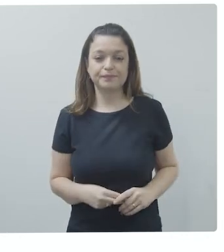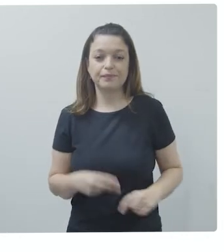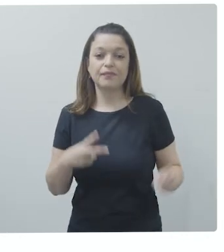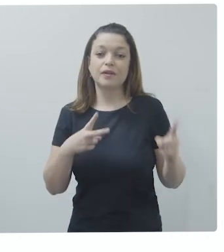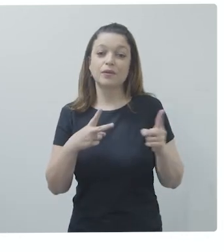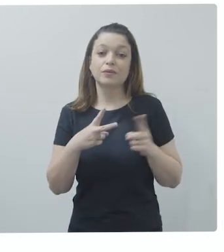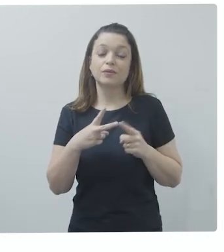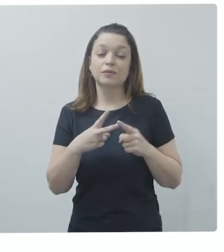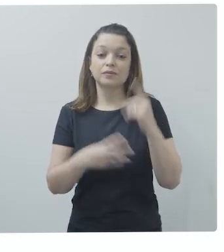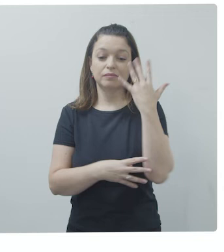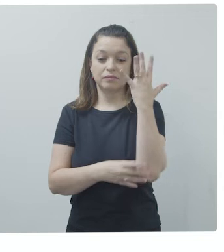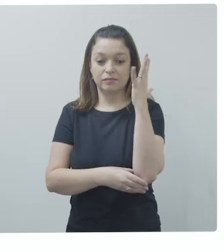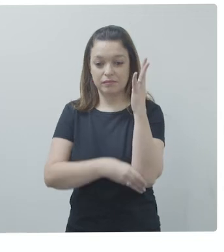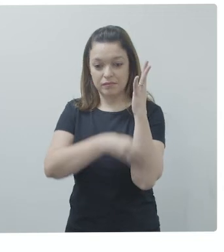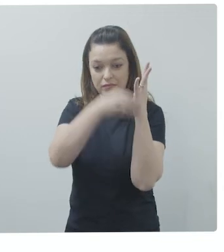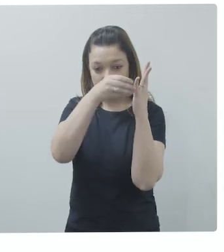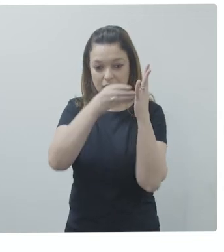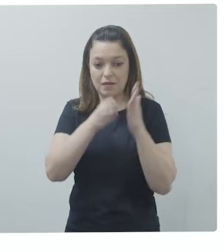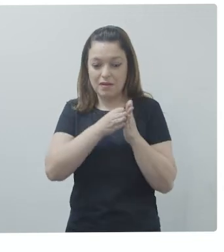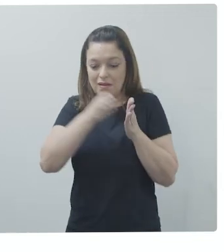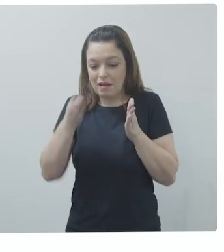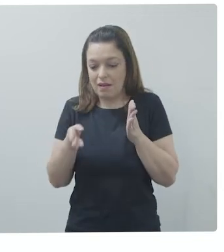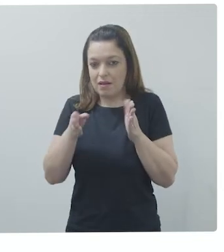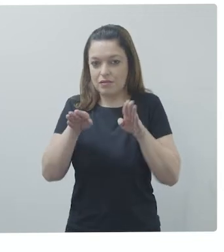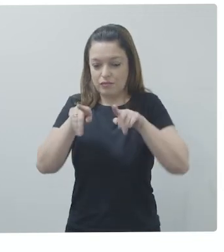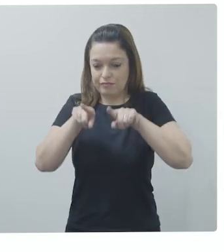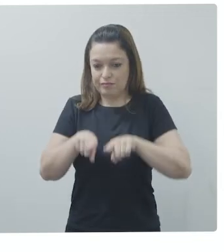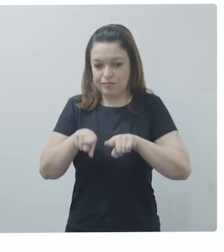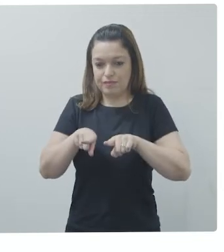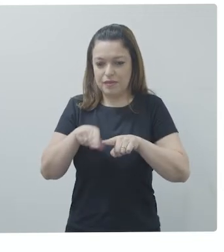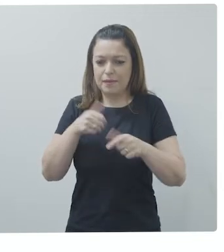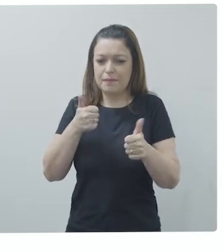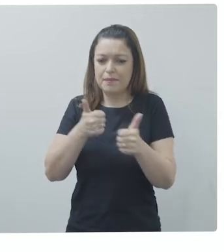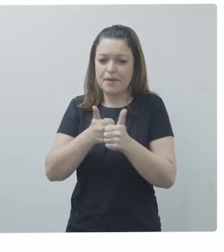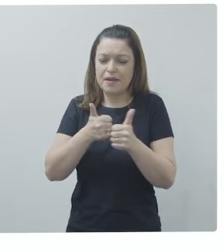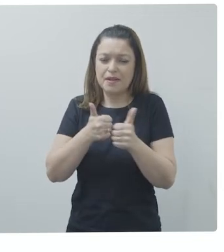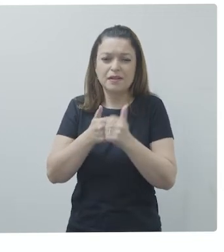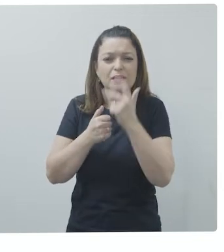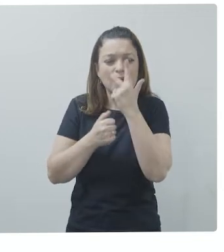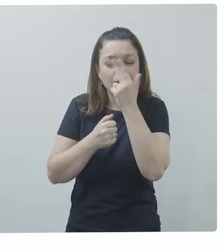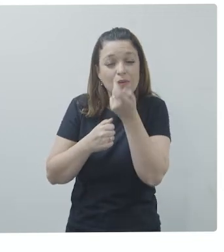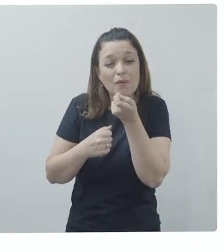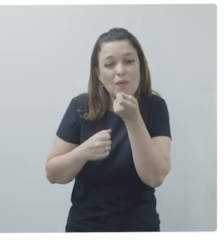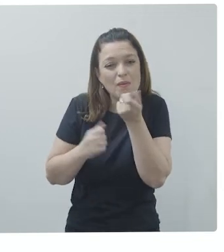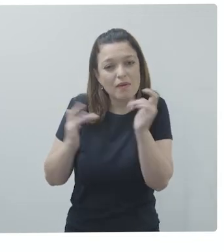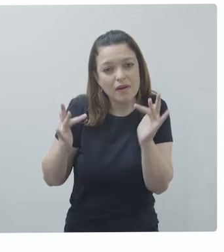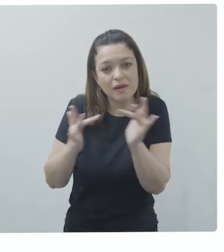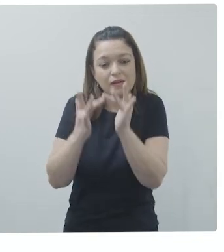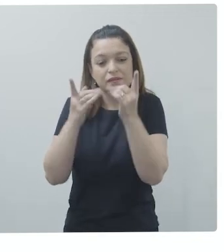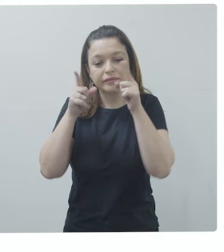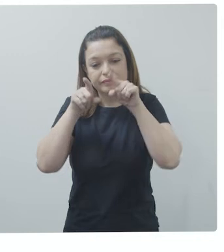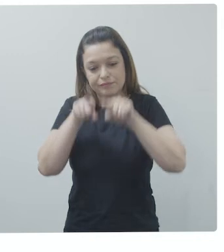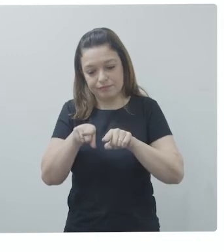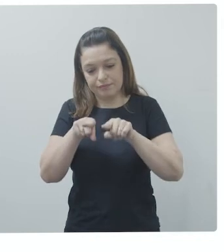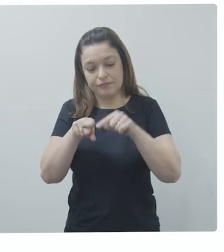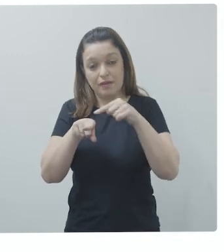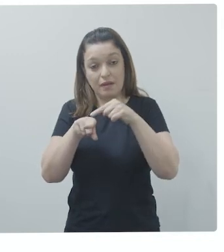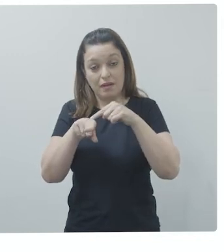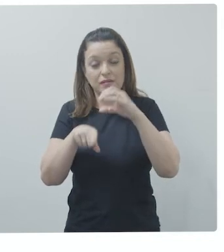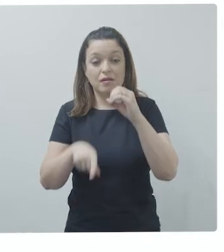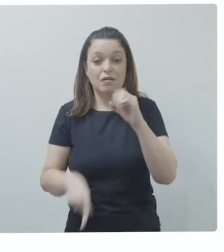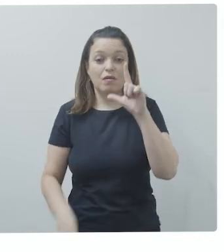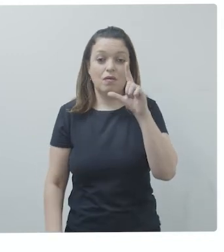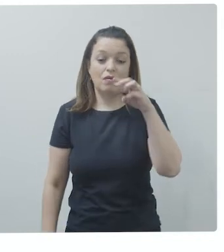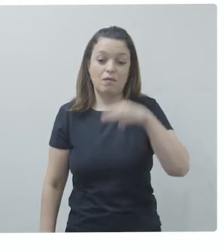tronco estava bem ao lado do primeiro na praia, tão perto que os dois quase se tocavam, e era um tronco de olmo.